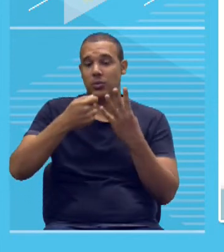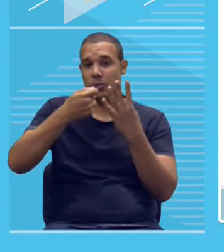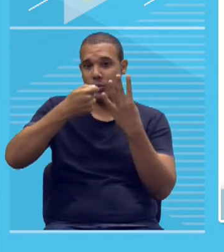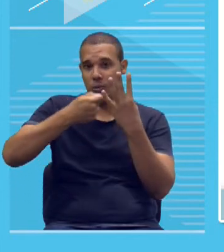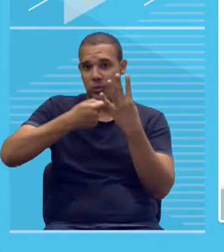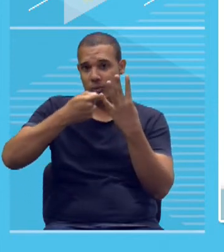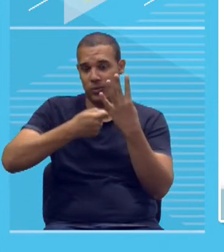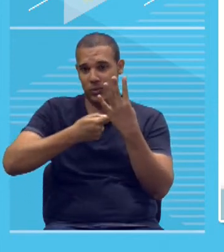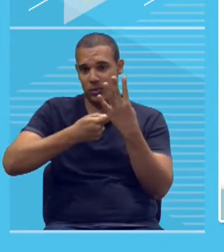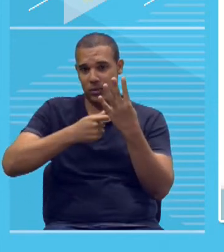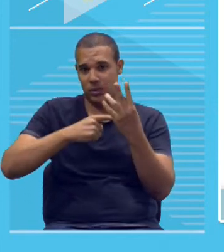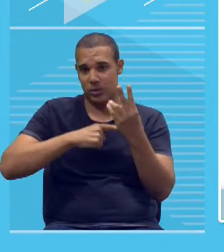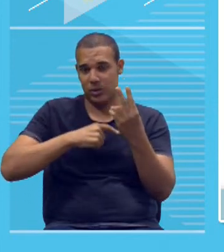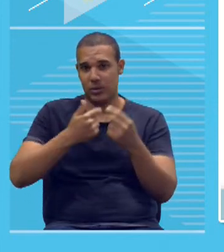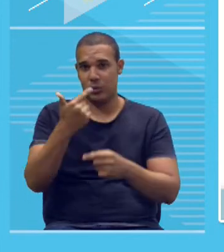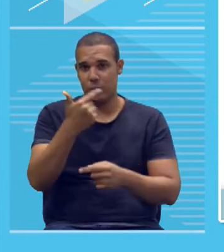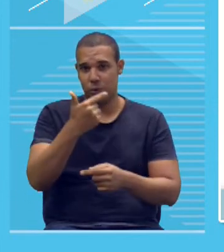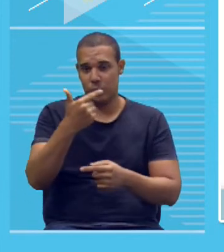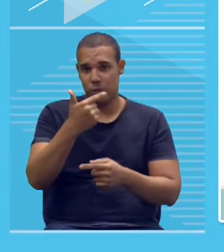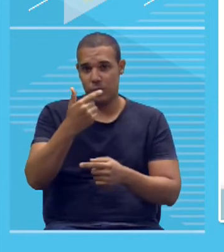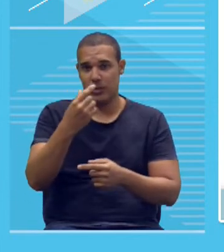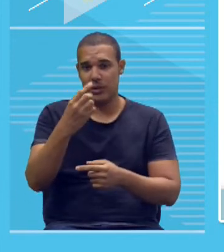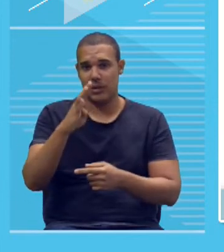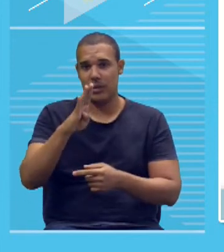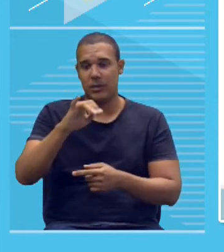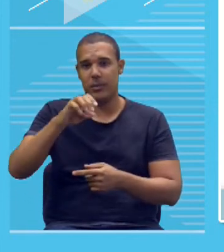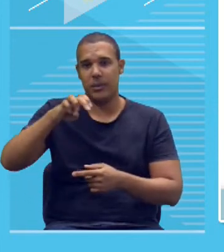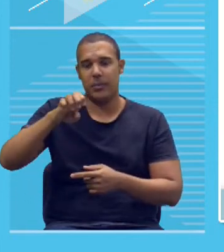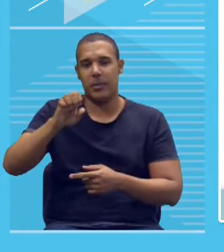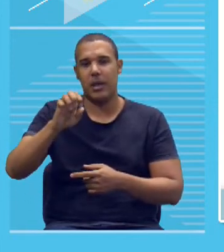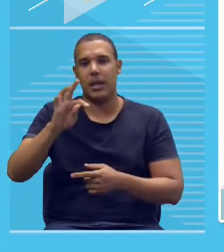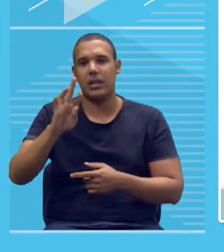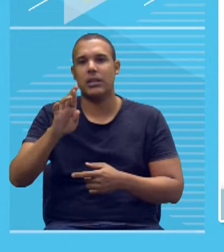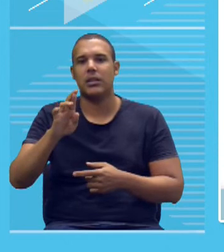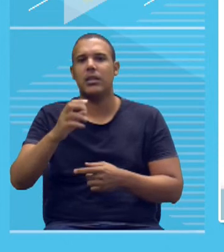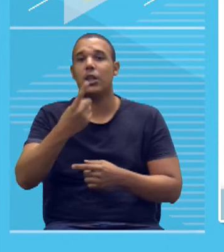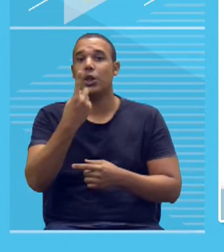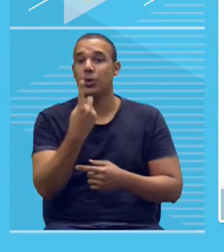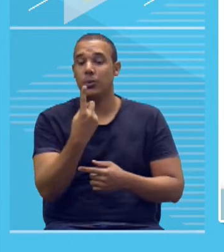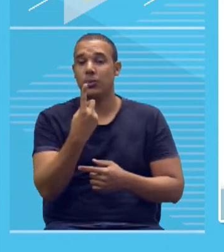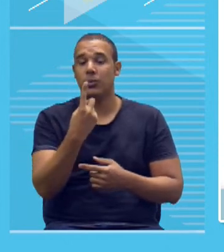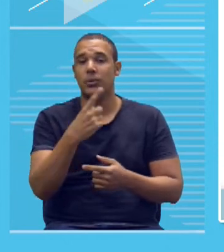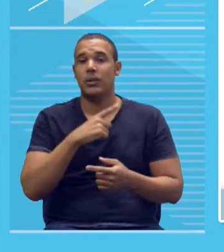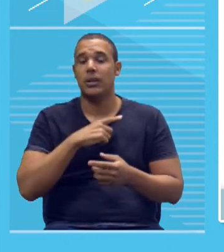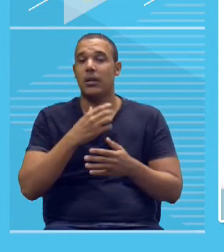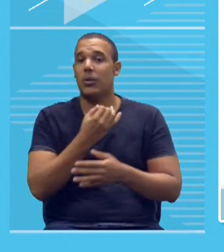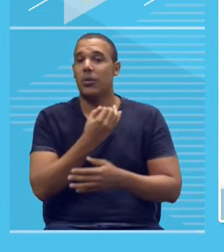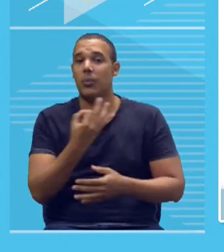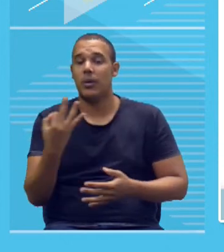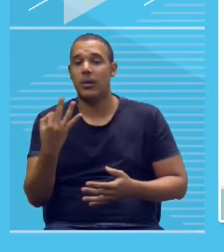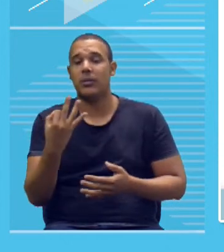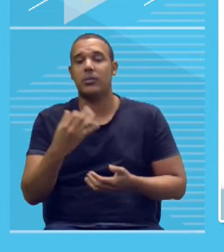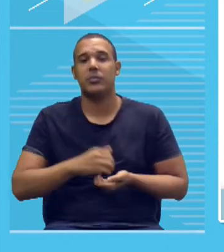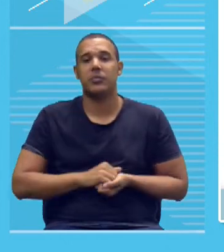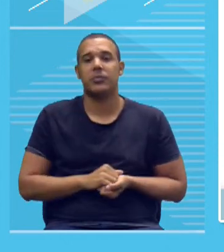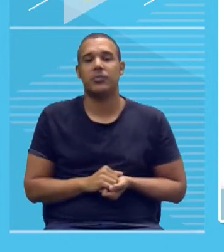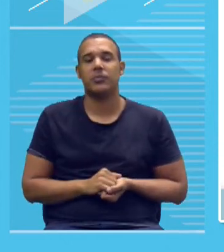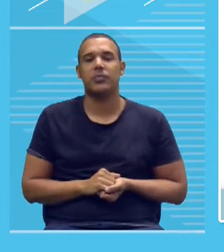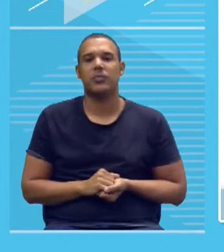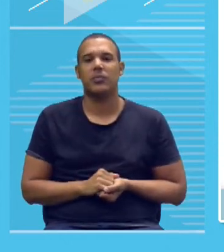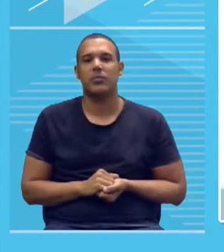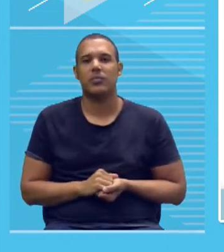meses Nós temos dois bimestres Ele quer saber em um bimestre em um bimestre Gabriel Oi